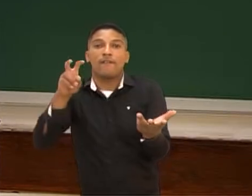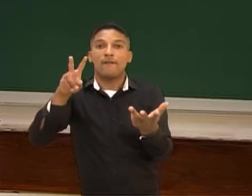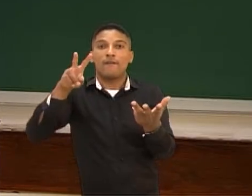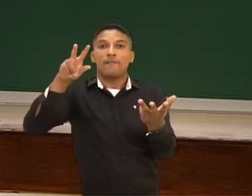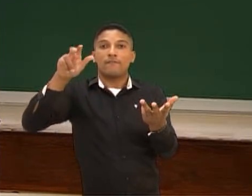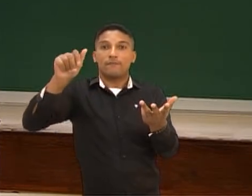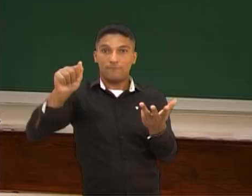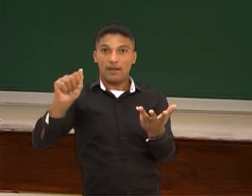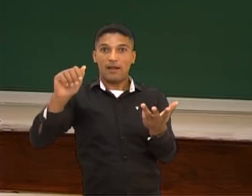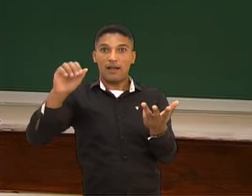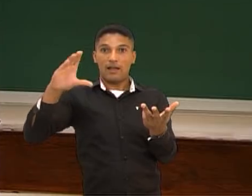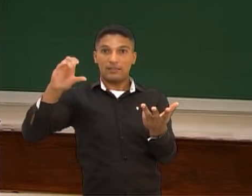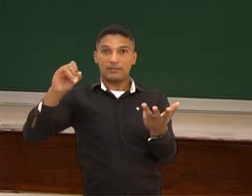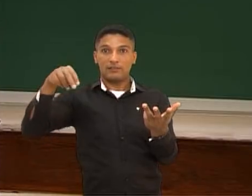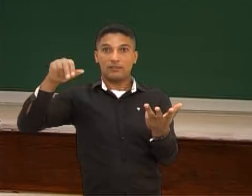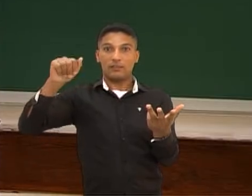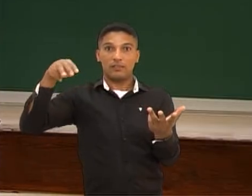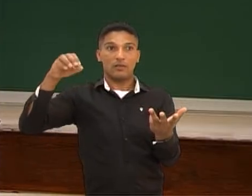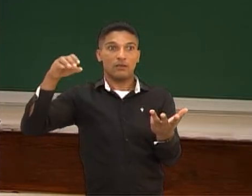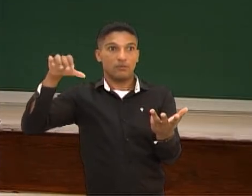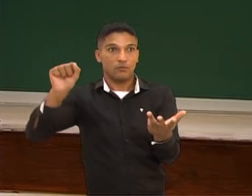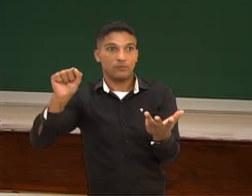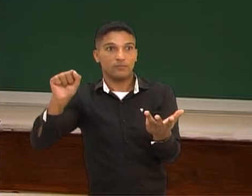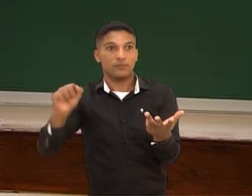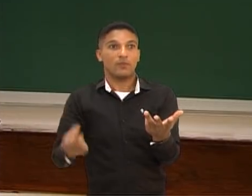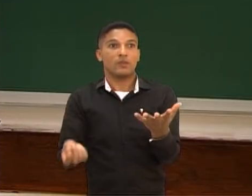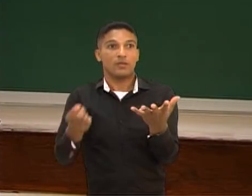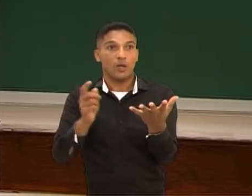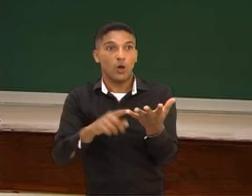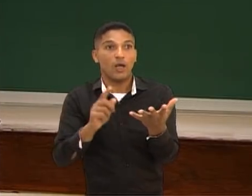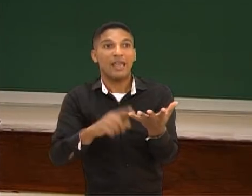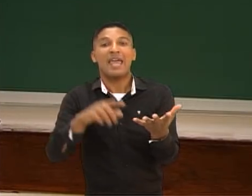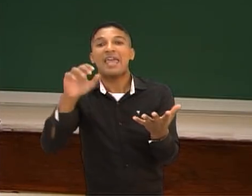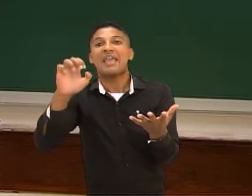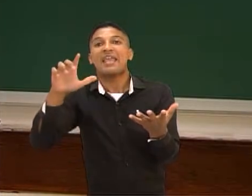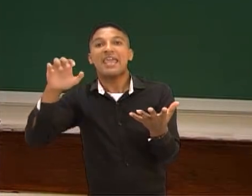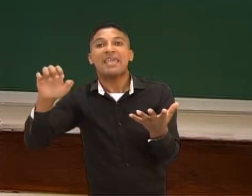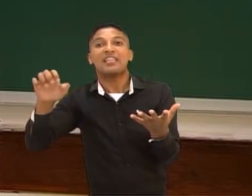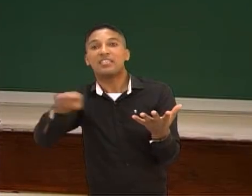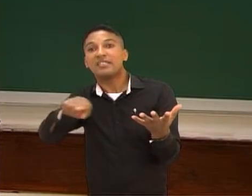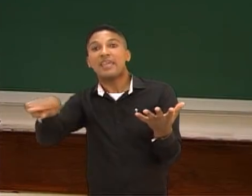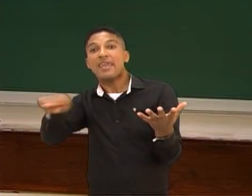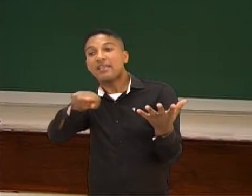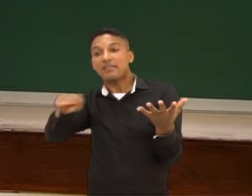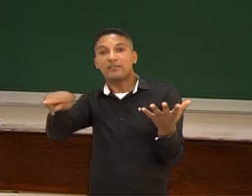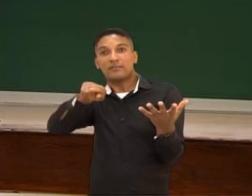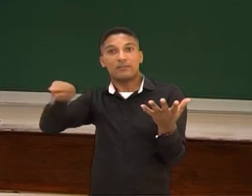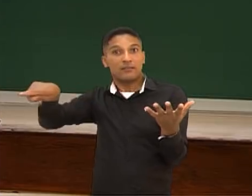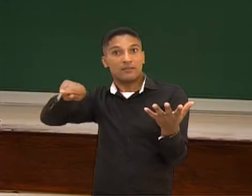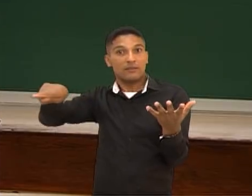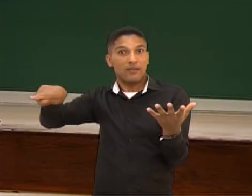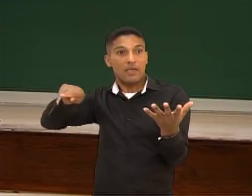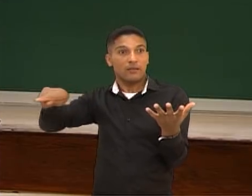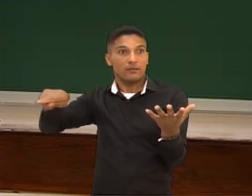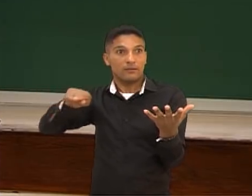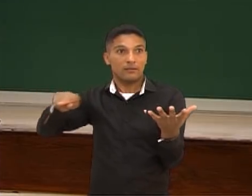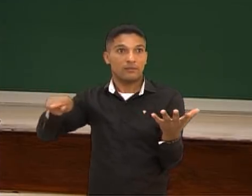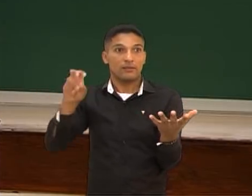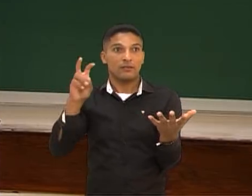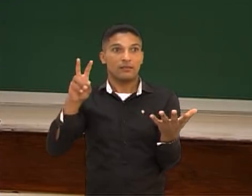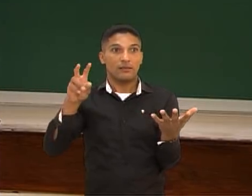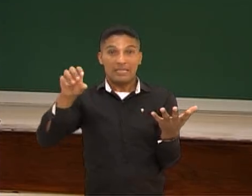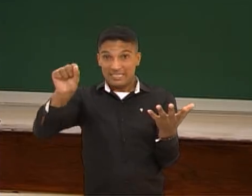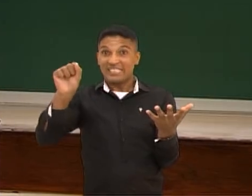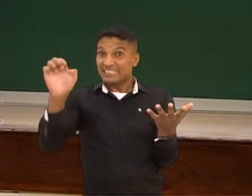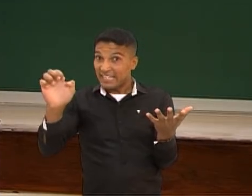flexão verbal ali, tu vacinas, tira o S e compõe ali a segunda pessoa do singular e do plural do imperativo afirmativo. Então,